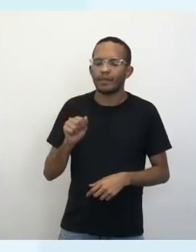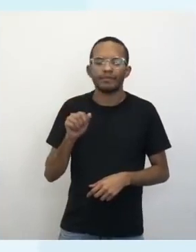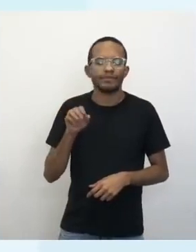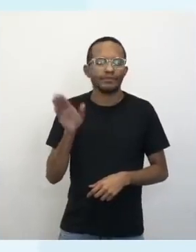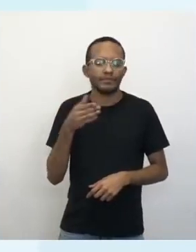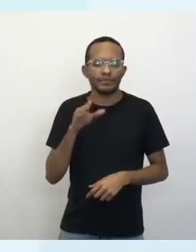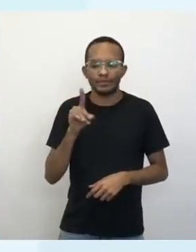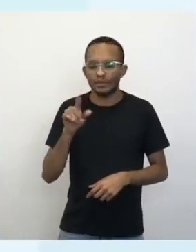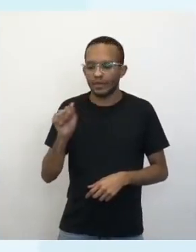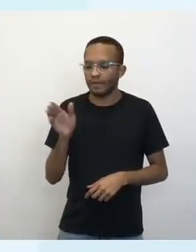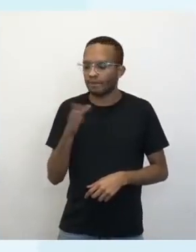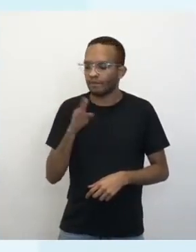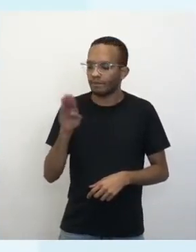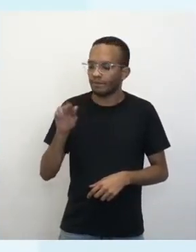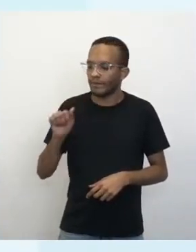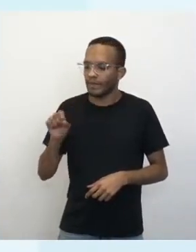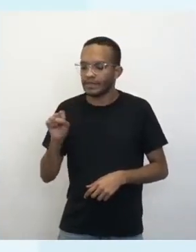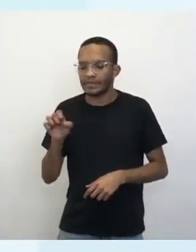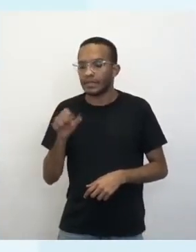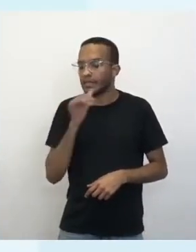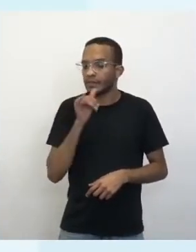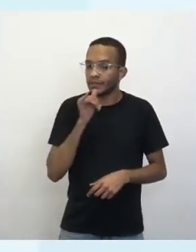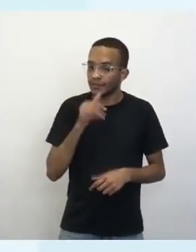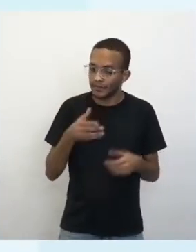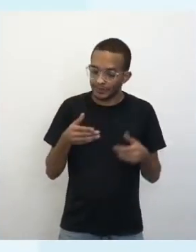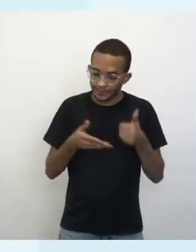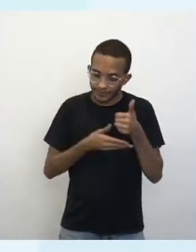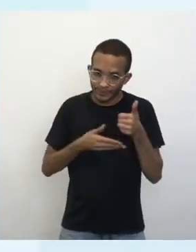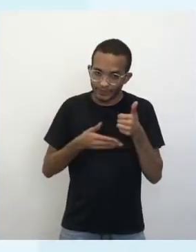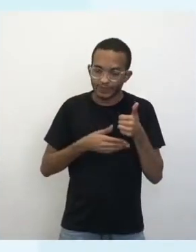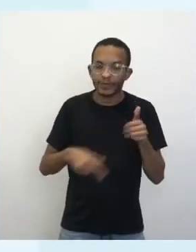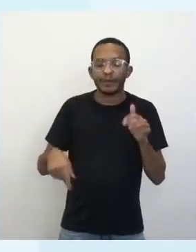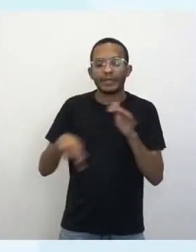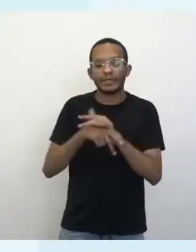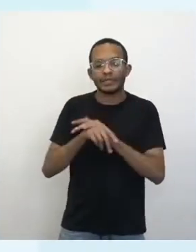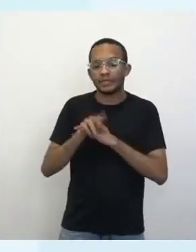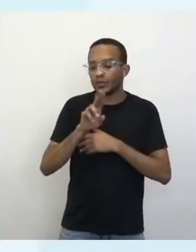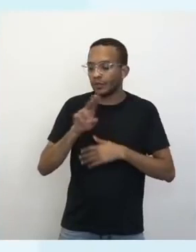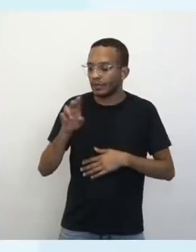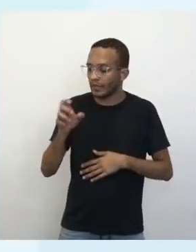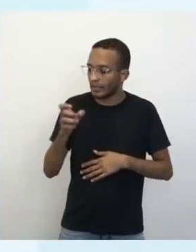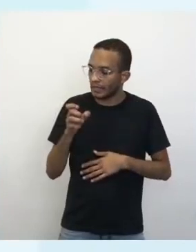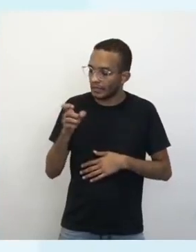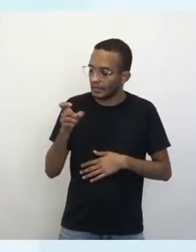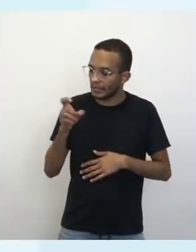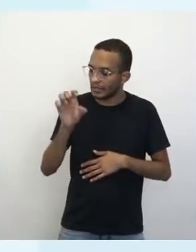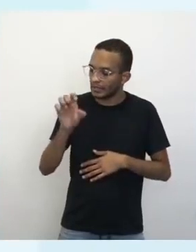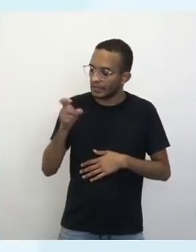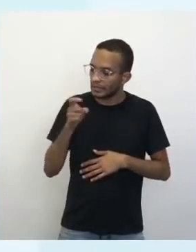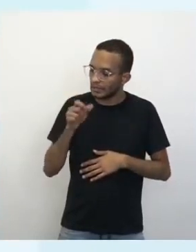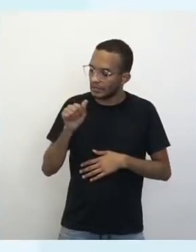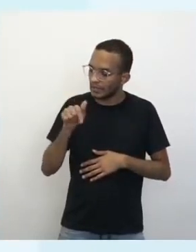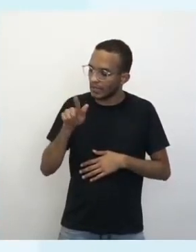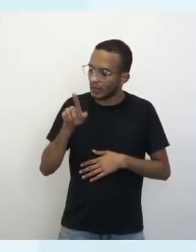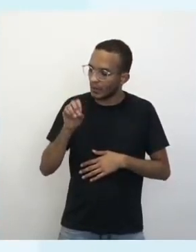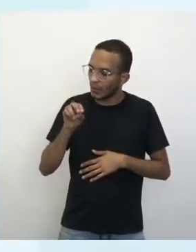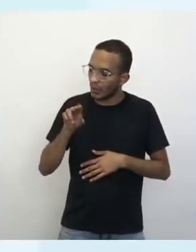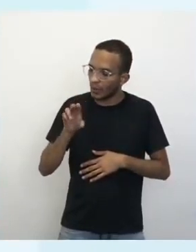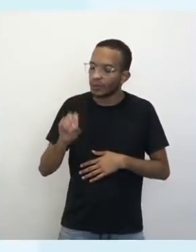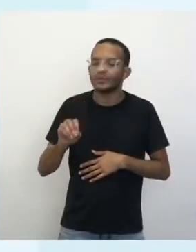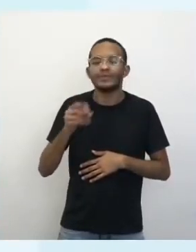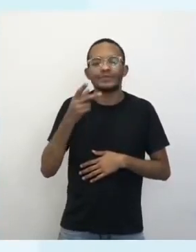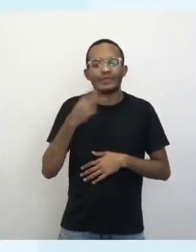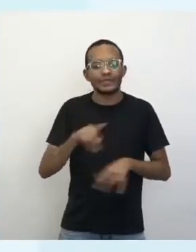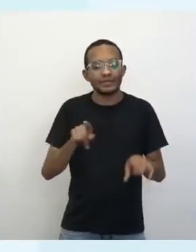veio? Ó, se a base é um hexágono, isto é, tem 6 lados, e se ela